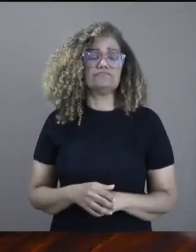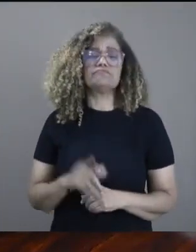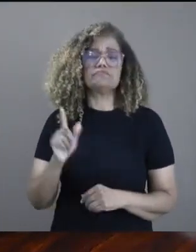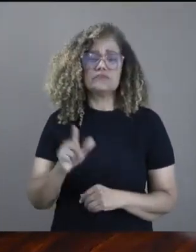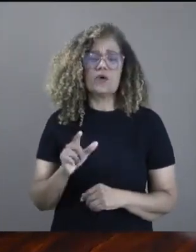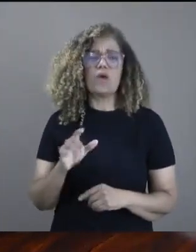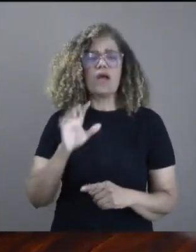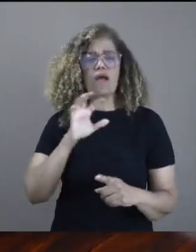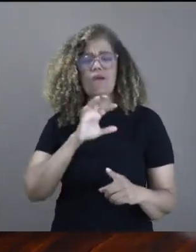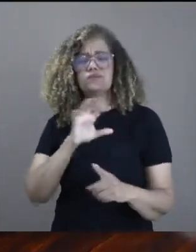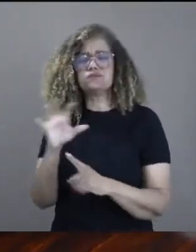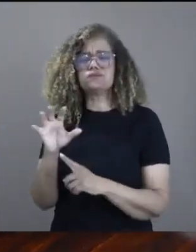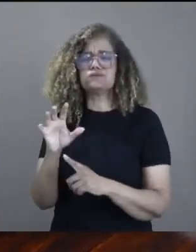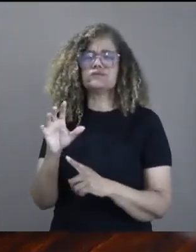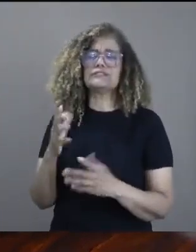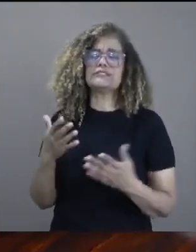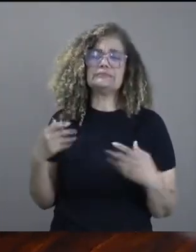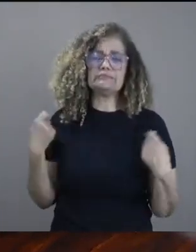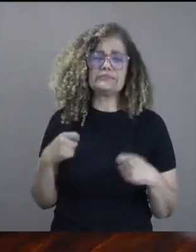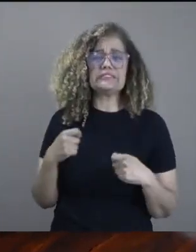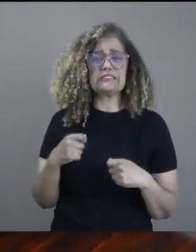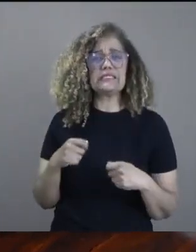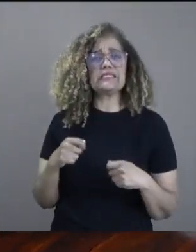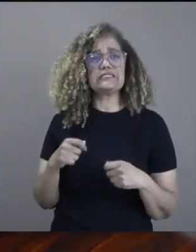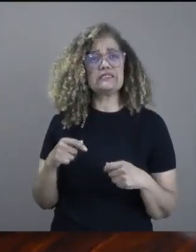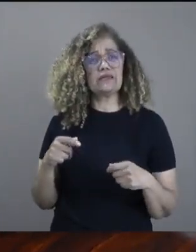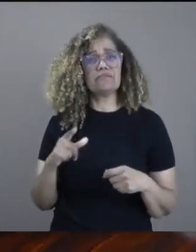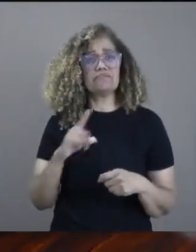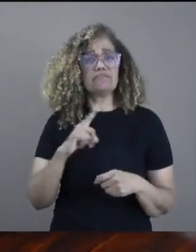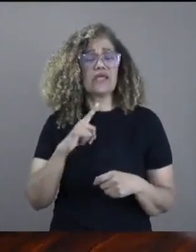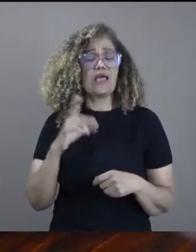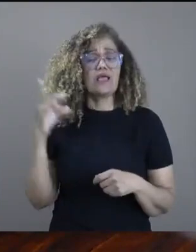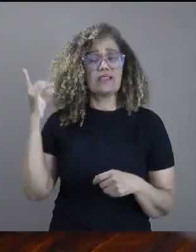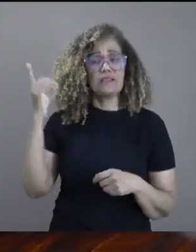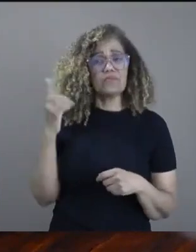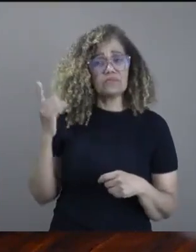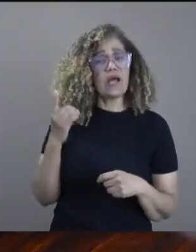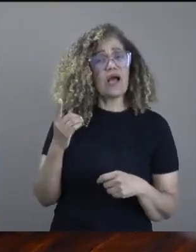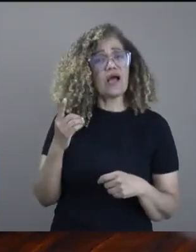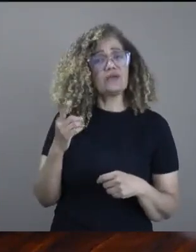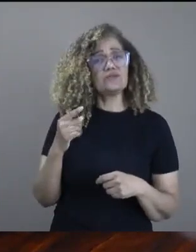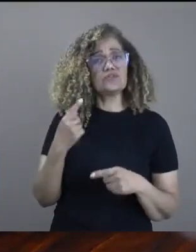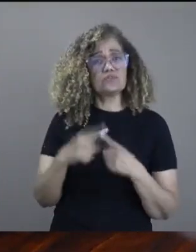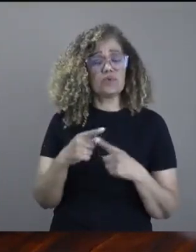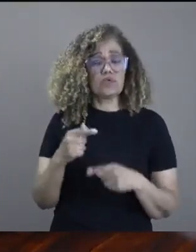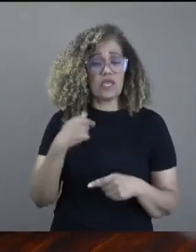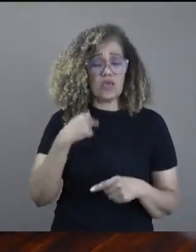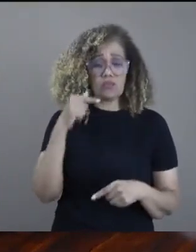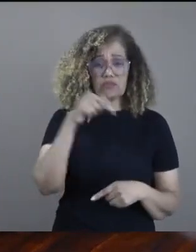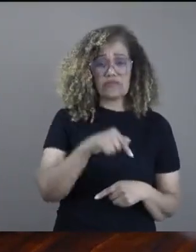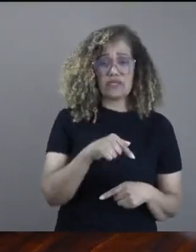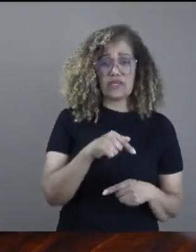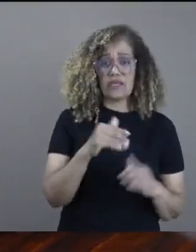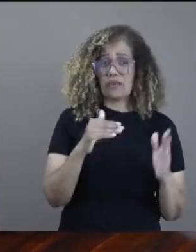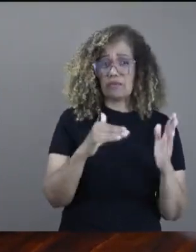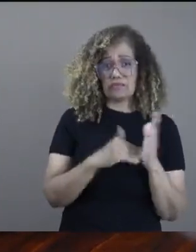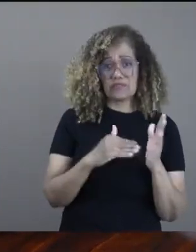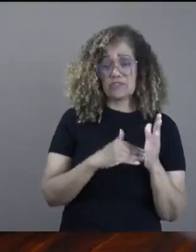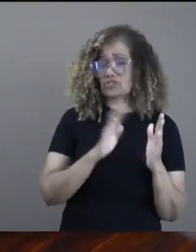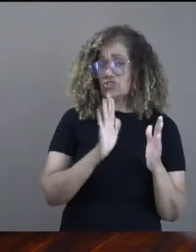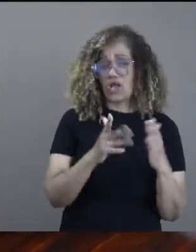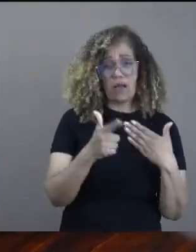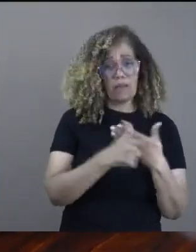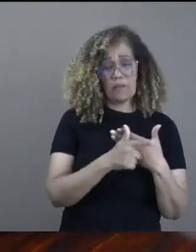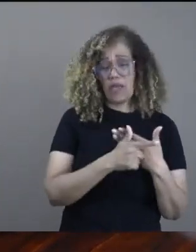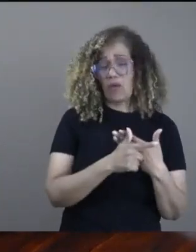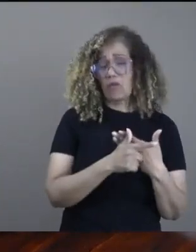livre libertária como eu digo tem que ser nos deputados como fazia em mim quando eu tava lá aqui o Senado já cumpriu o papel a câmara que